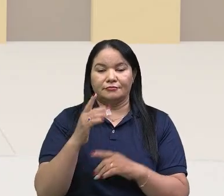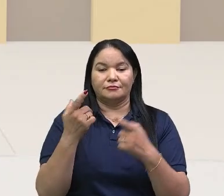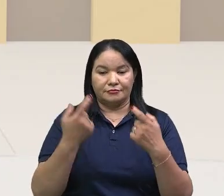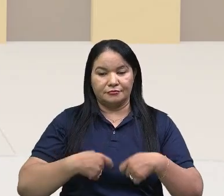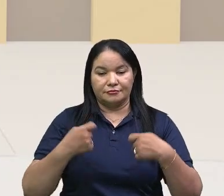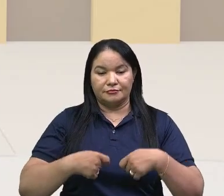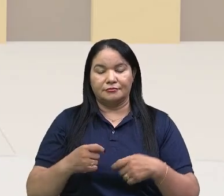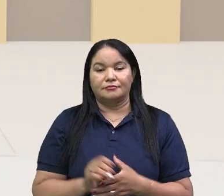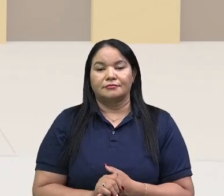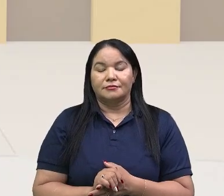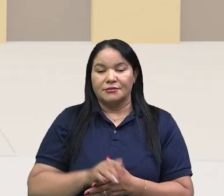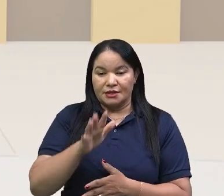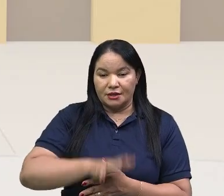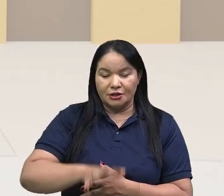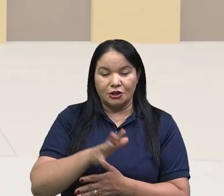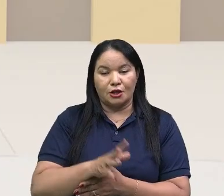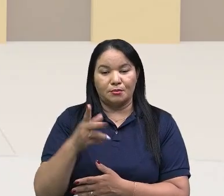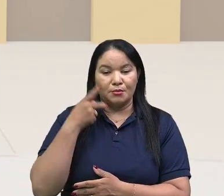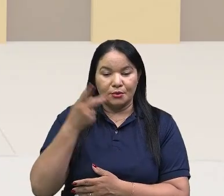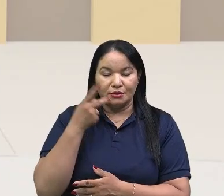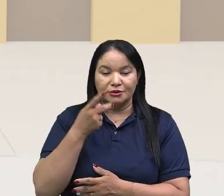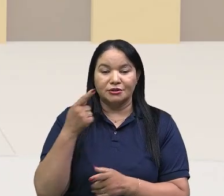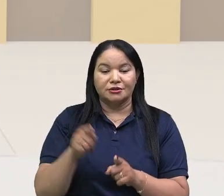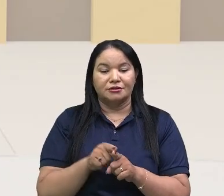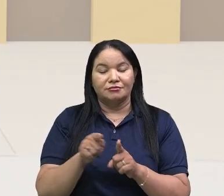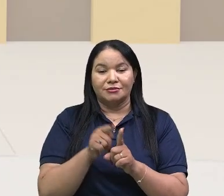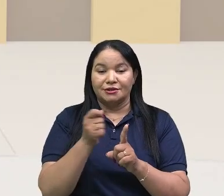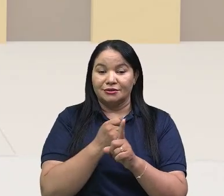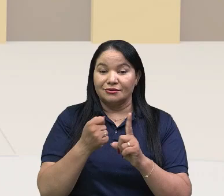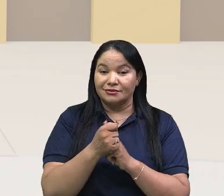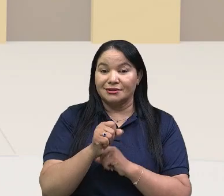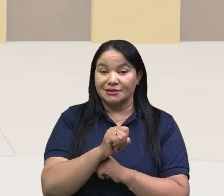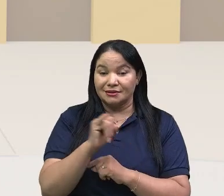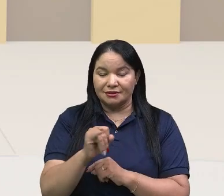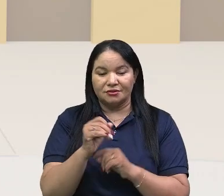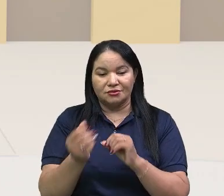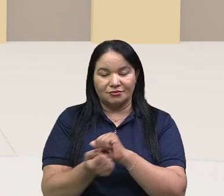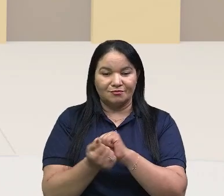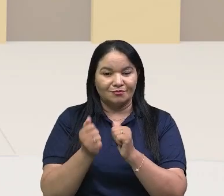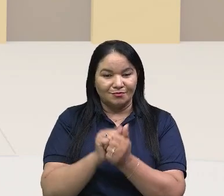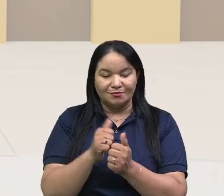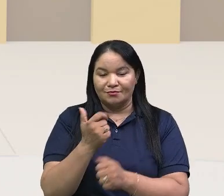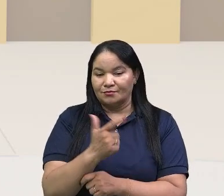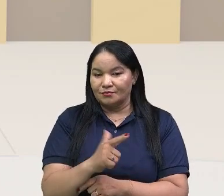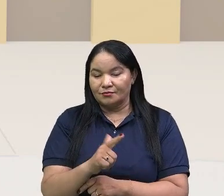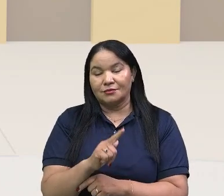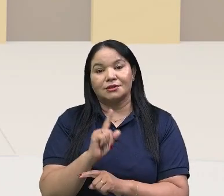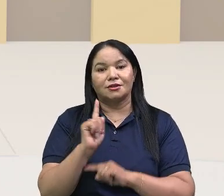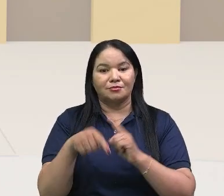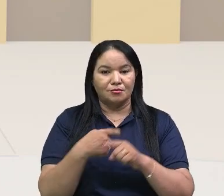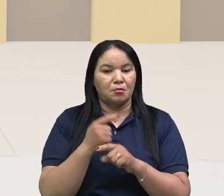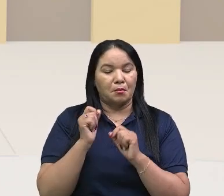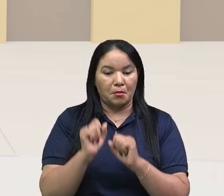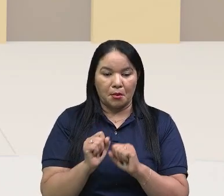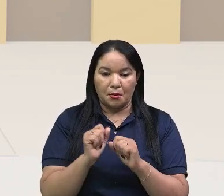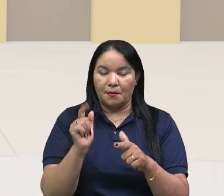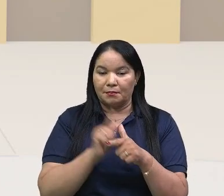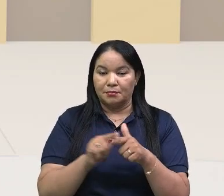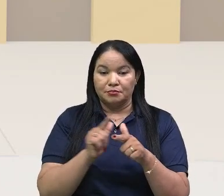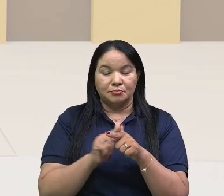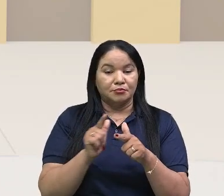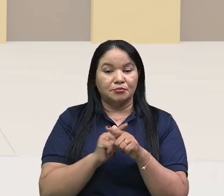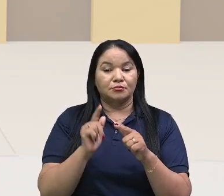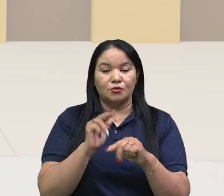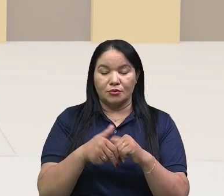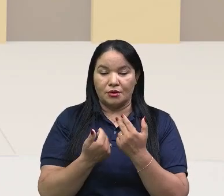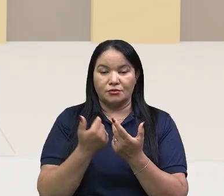parte política, social daquele local não estiver adaptado, pode gerar ali um colapso, né? Então tem essa